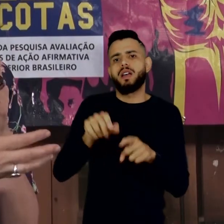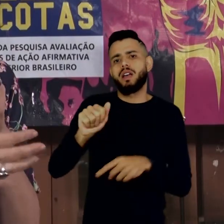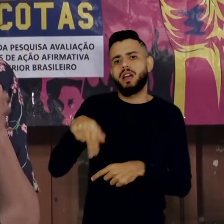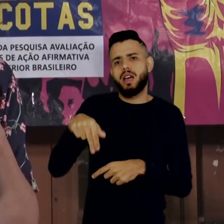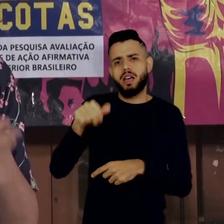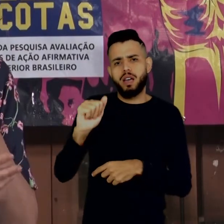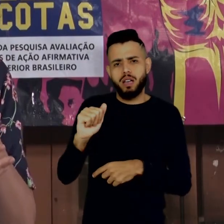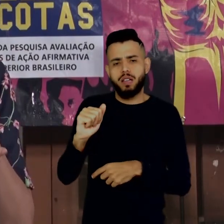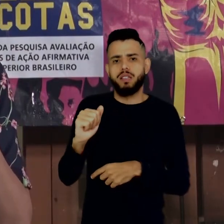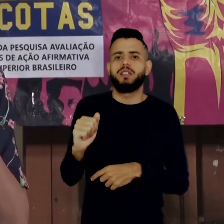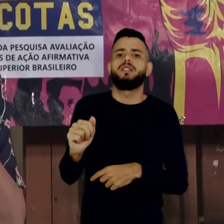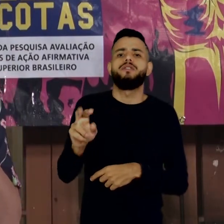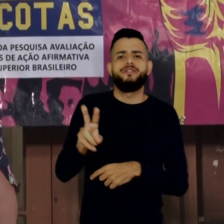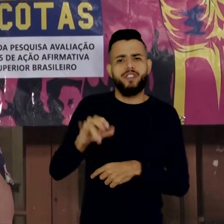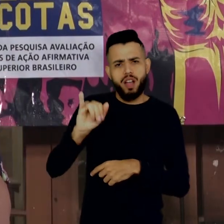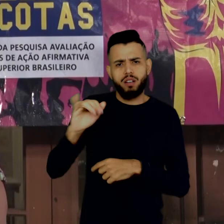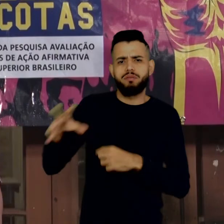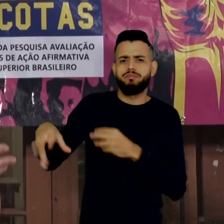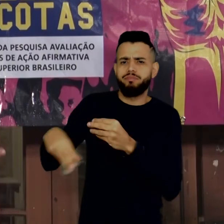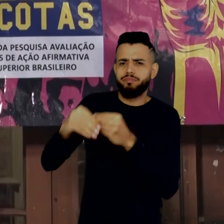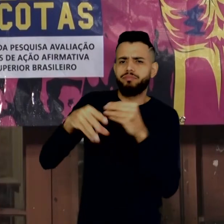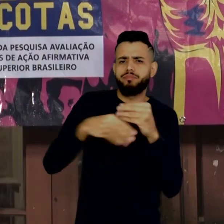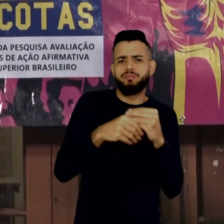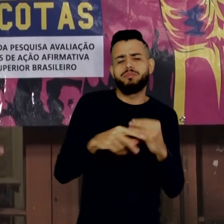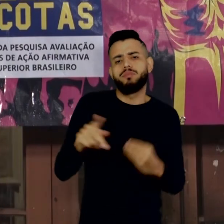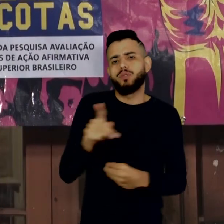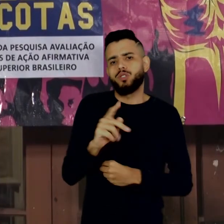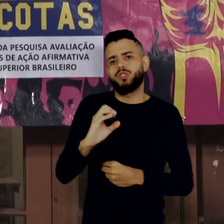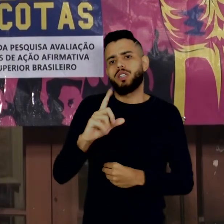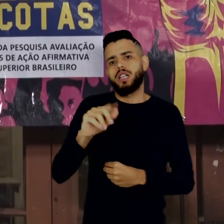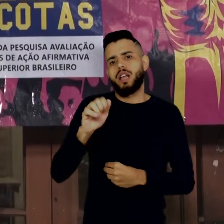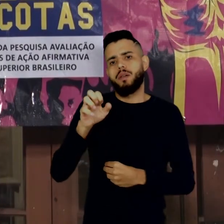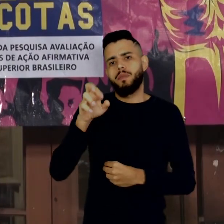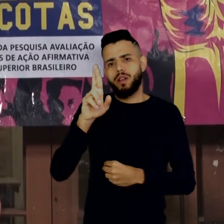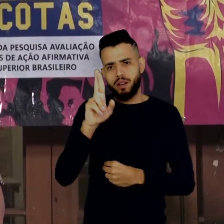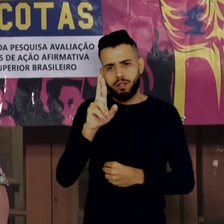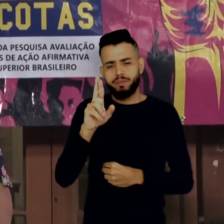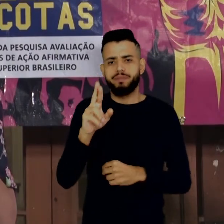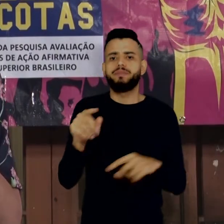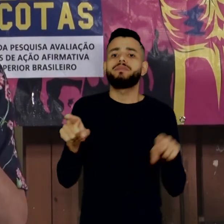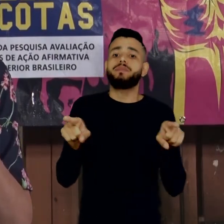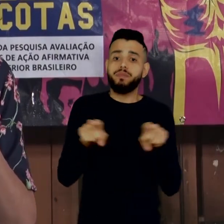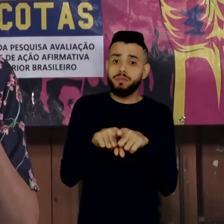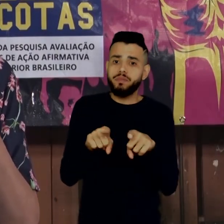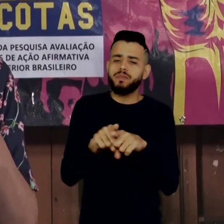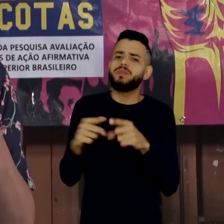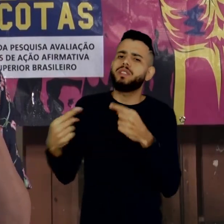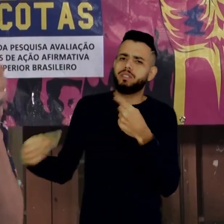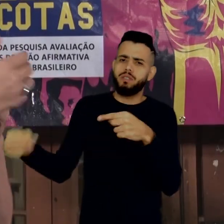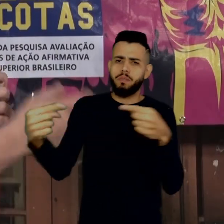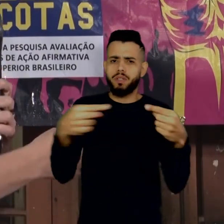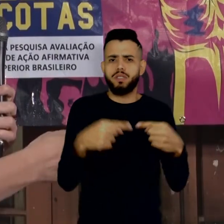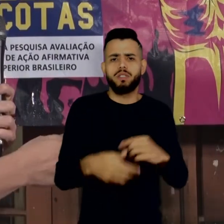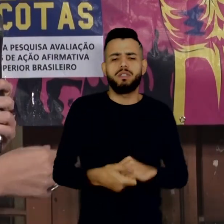vai também trazer suas contribuições, o professor Kleber, que também vai debater com a